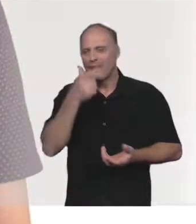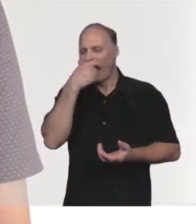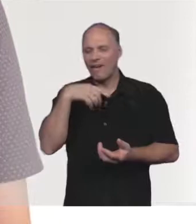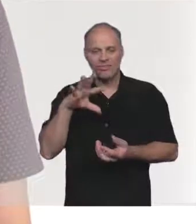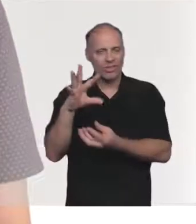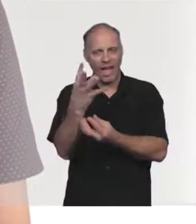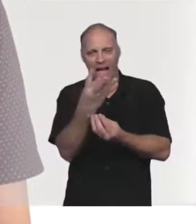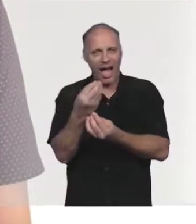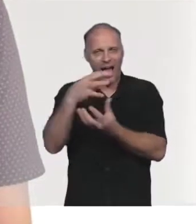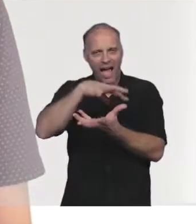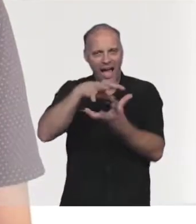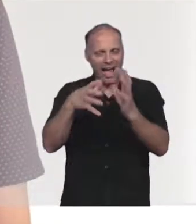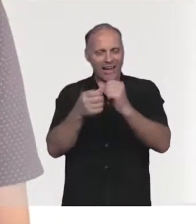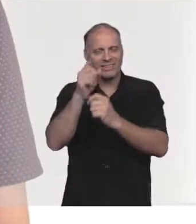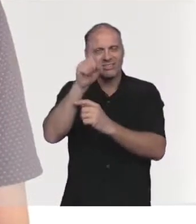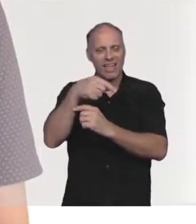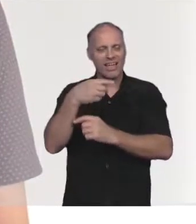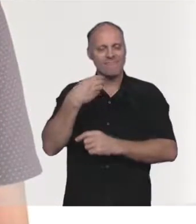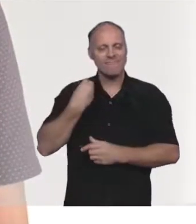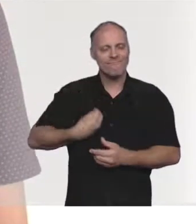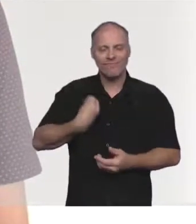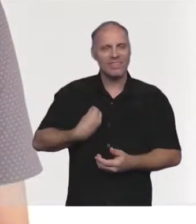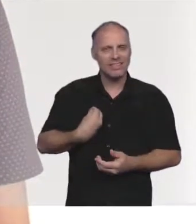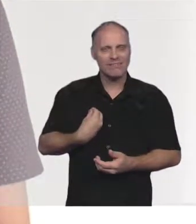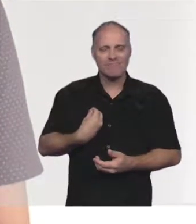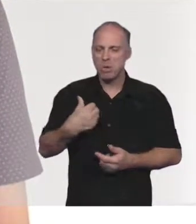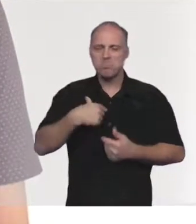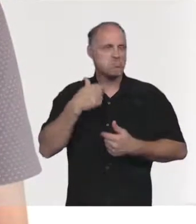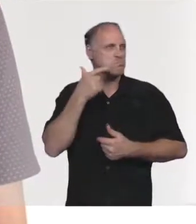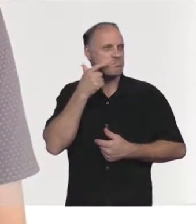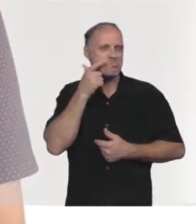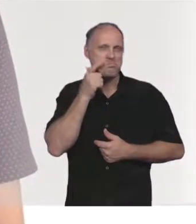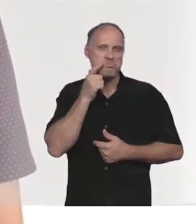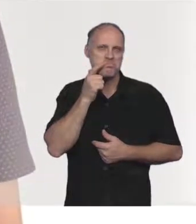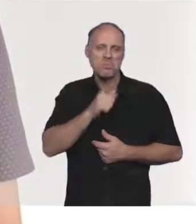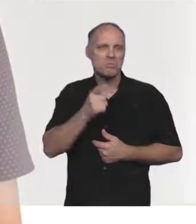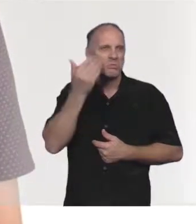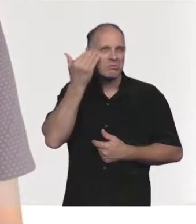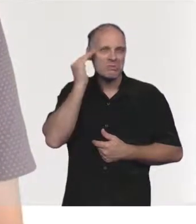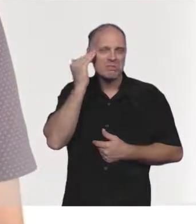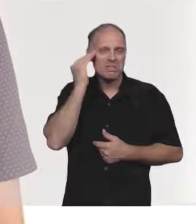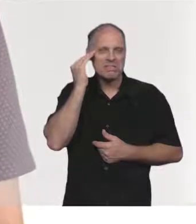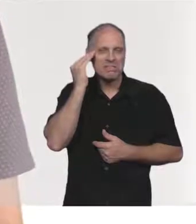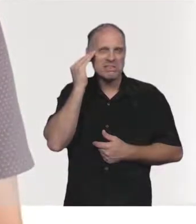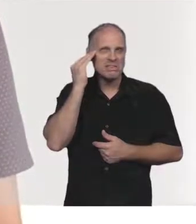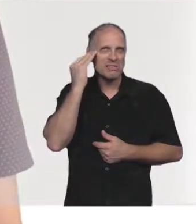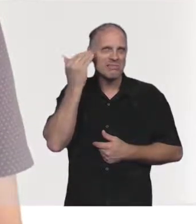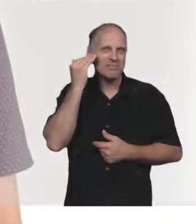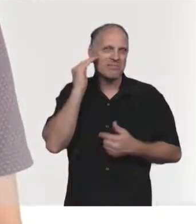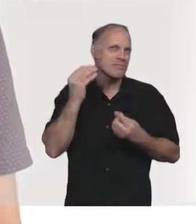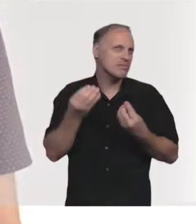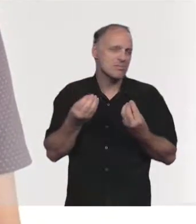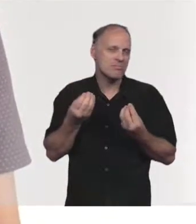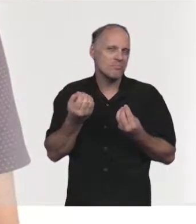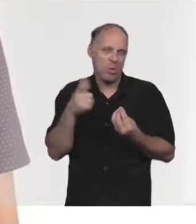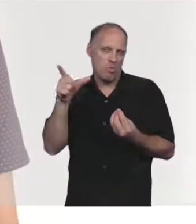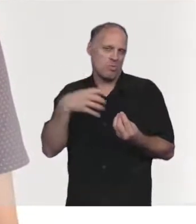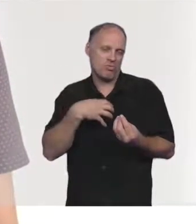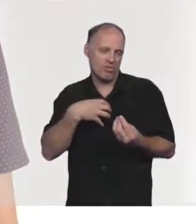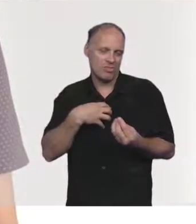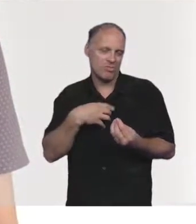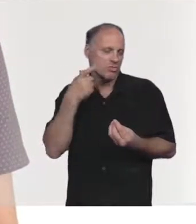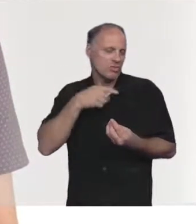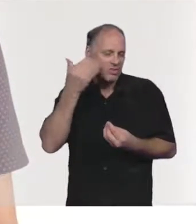Eu acho que a arte, de certa forma, ela é vida. Eu não consigo entender